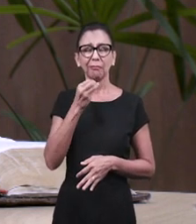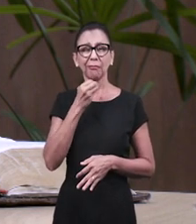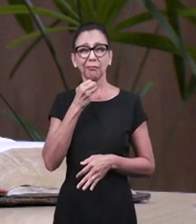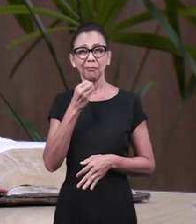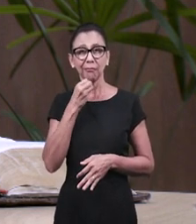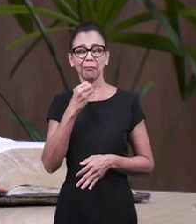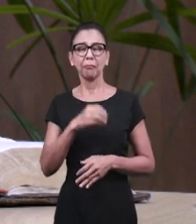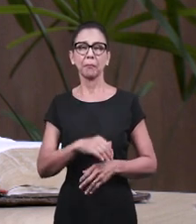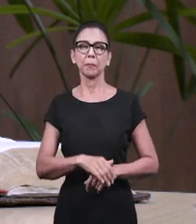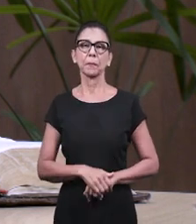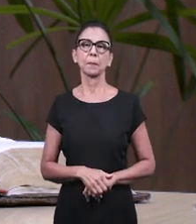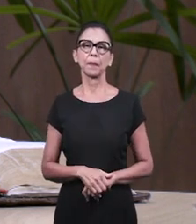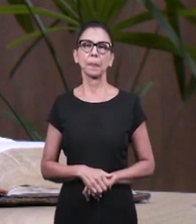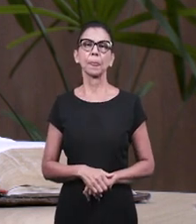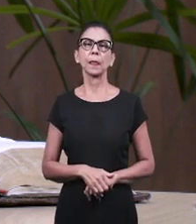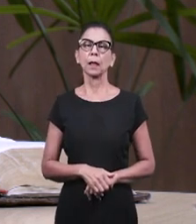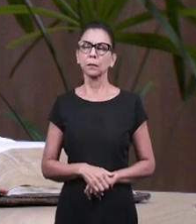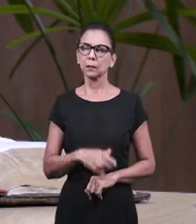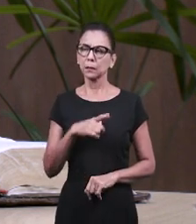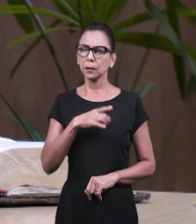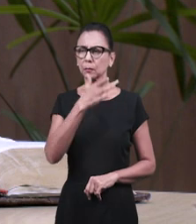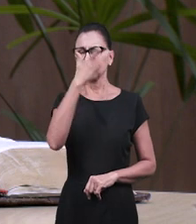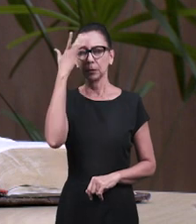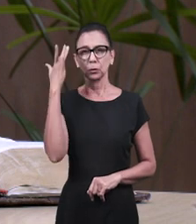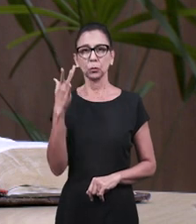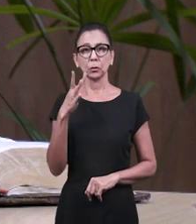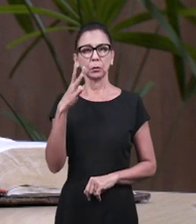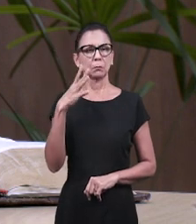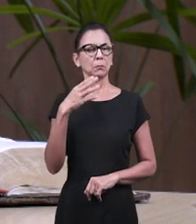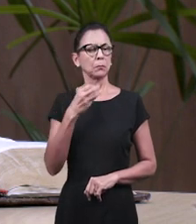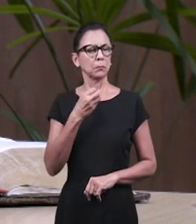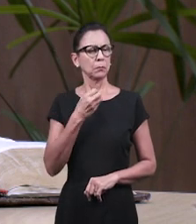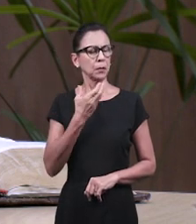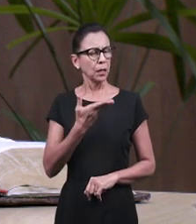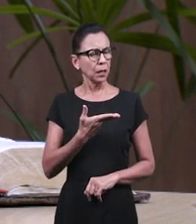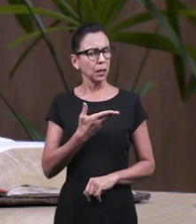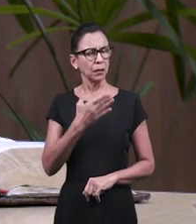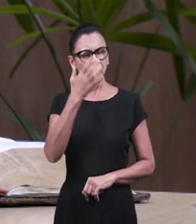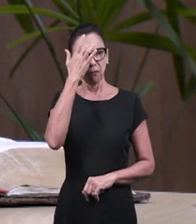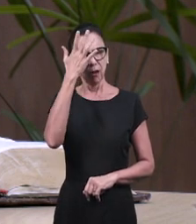pode ter o muito compreensivo e tem também o radical.